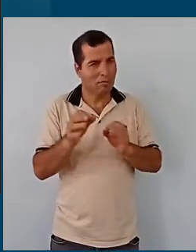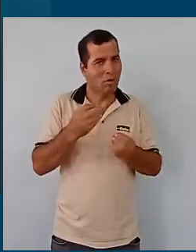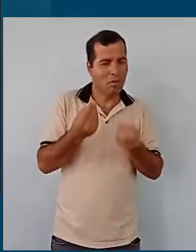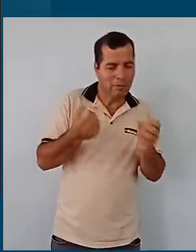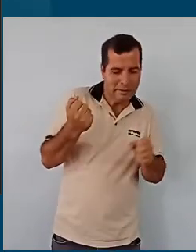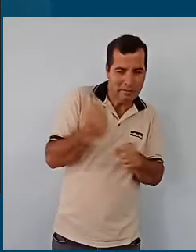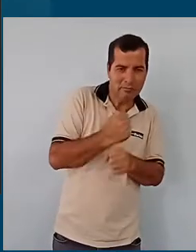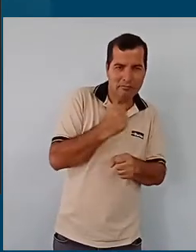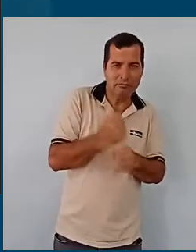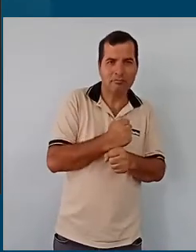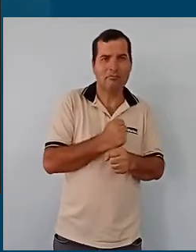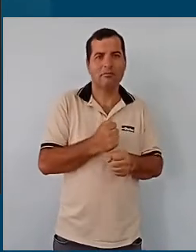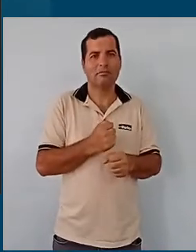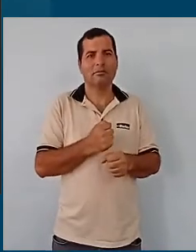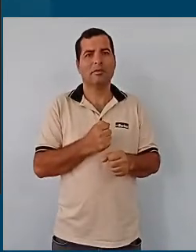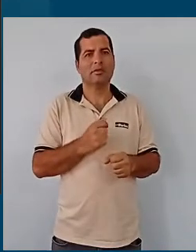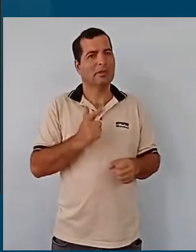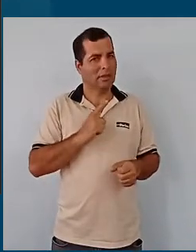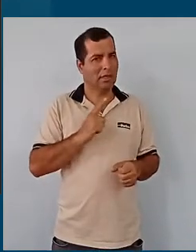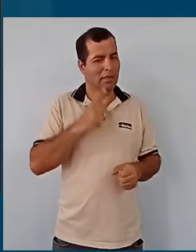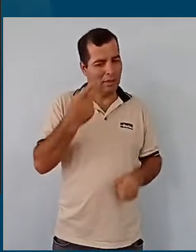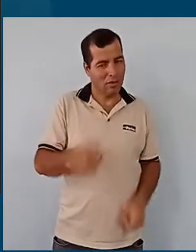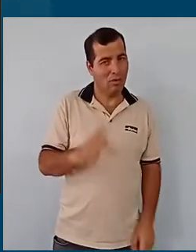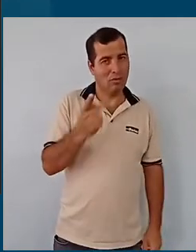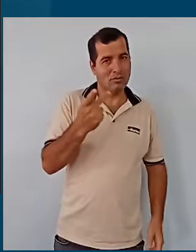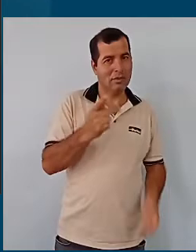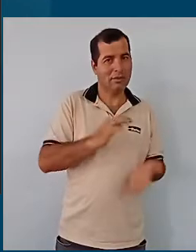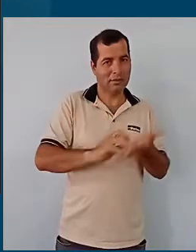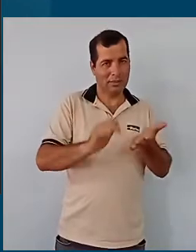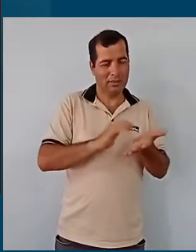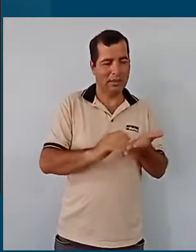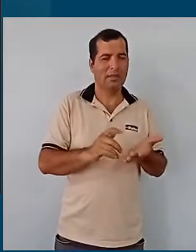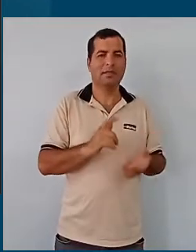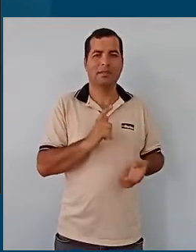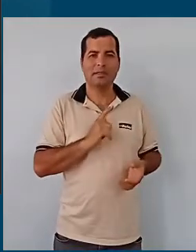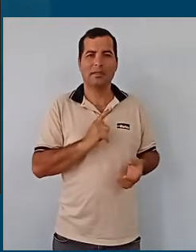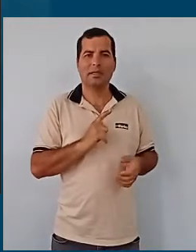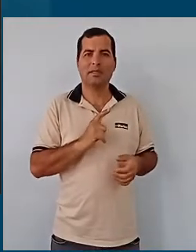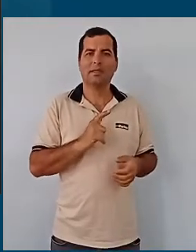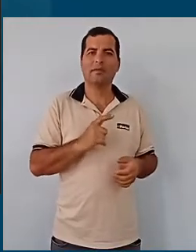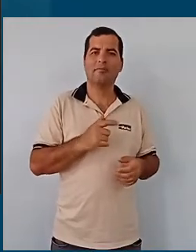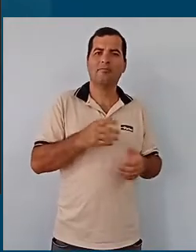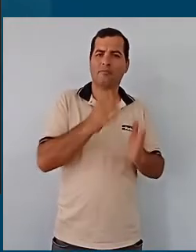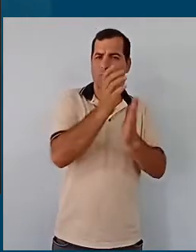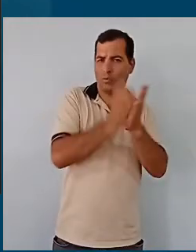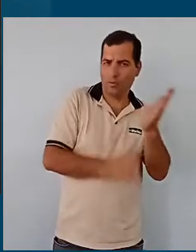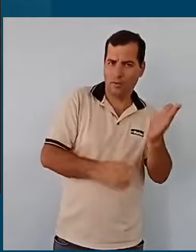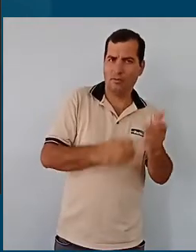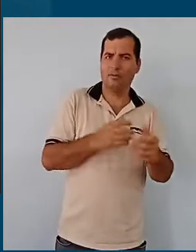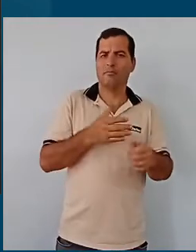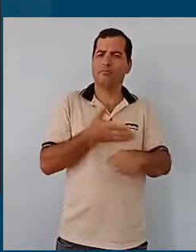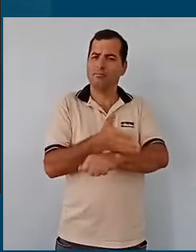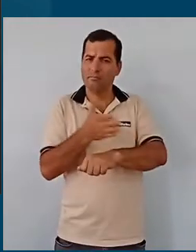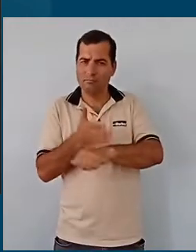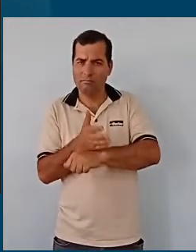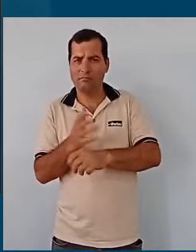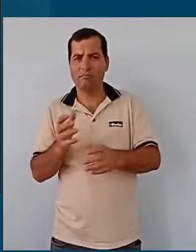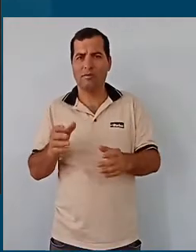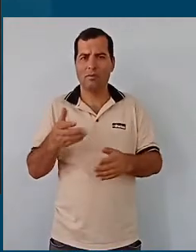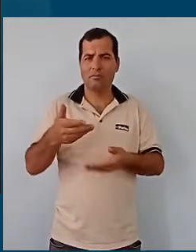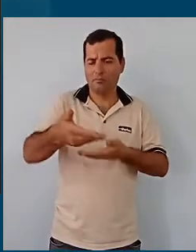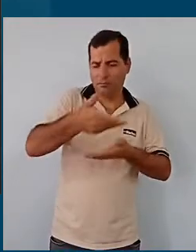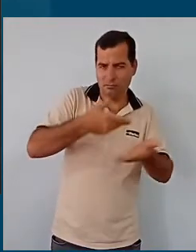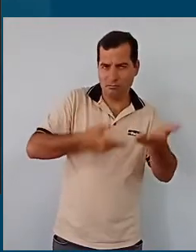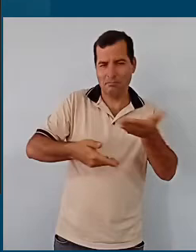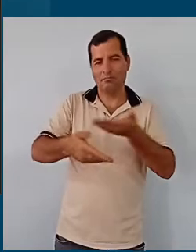vem encaminhando sobre a produção dessa forma autoral, participativa do currículo de